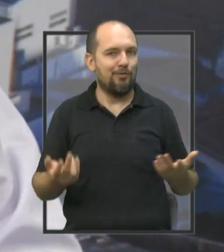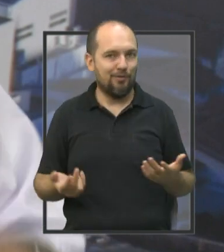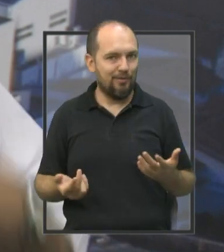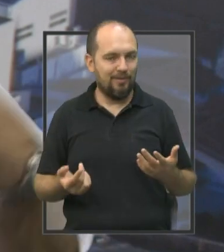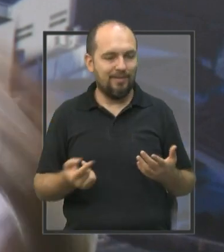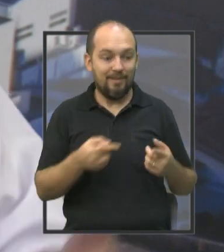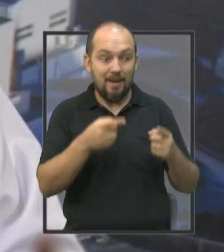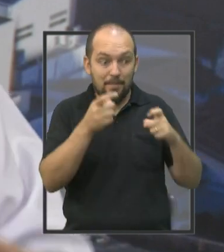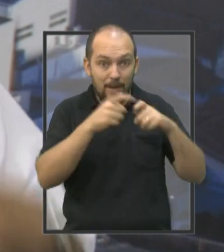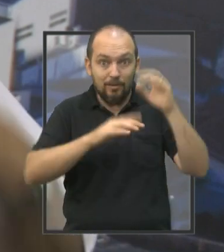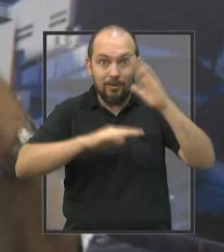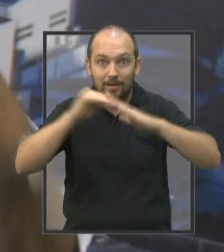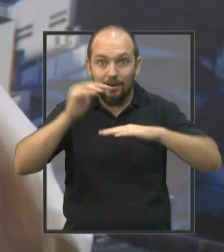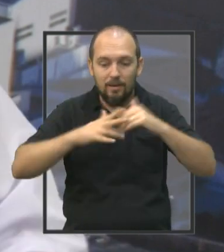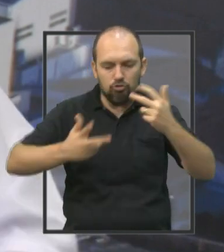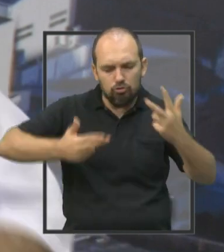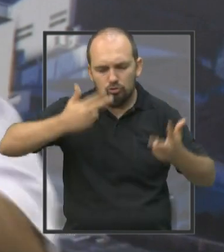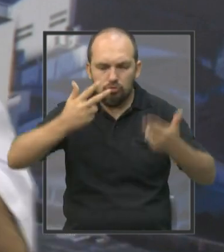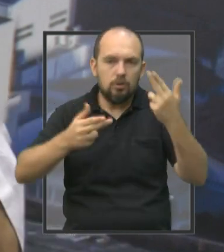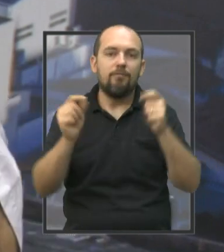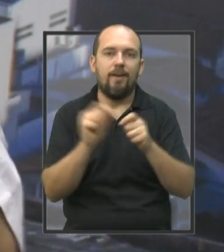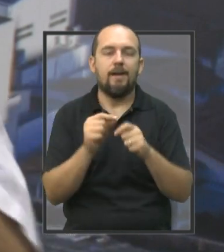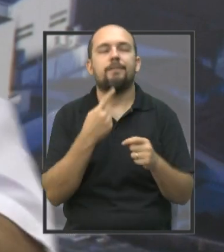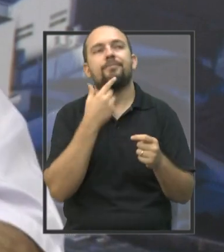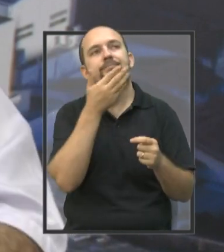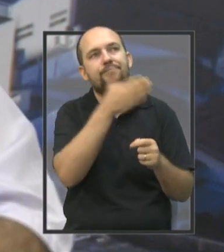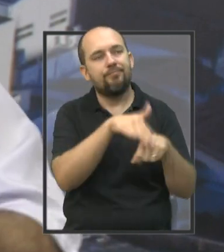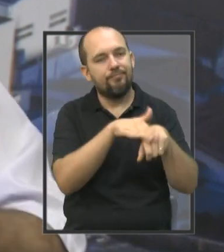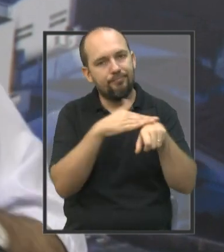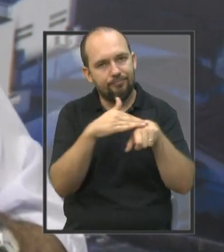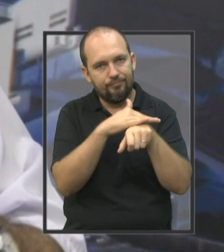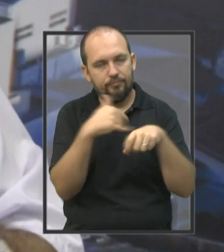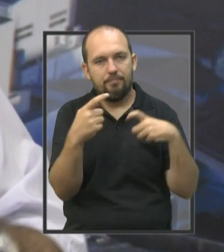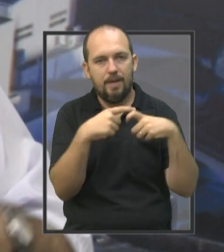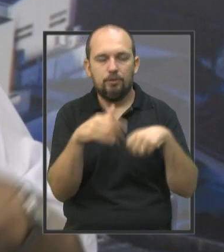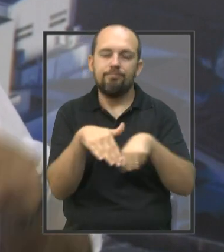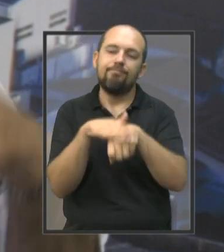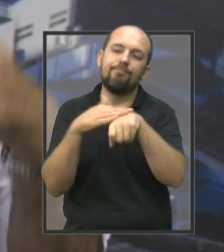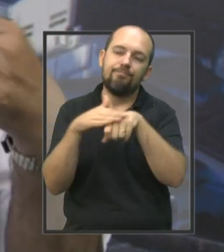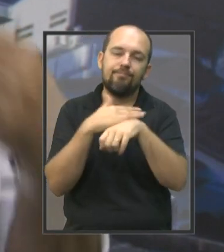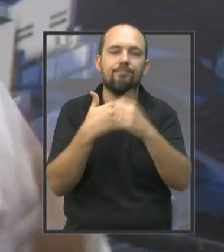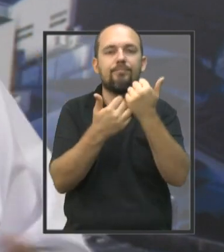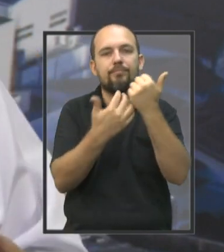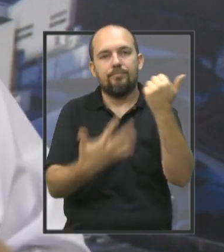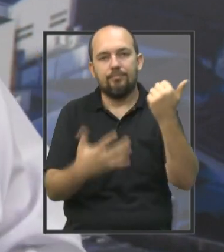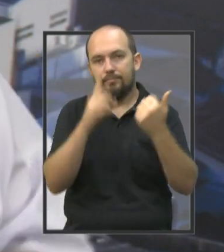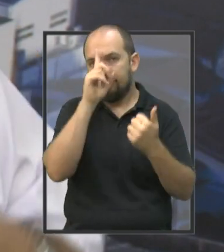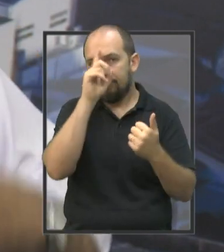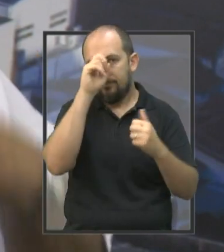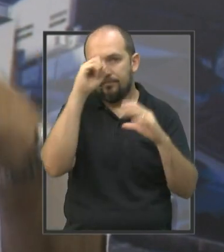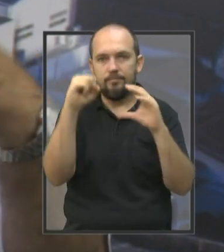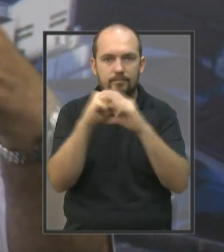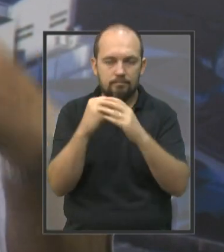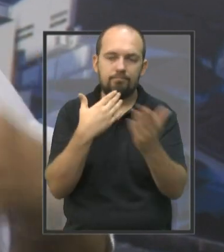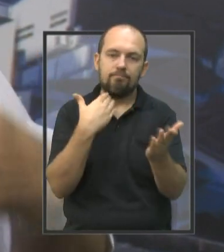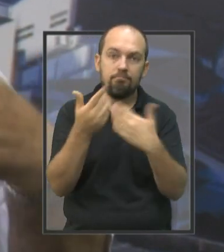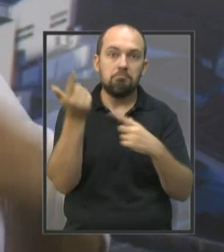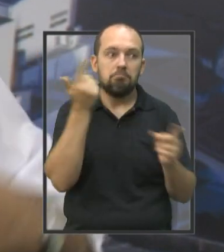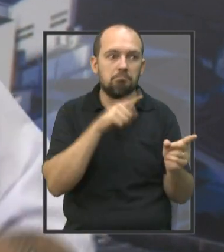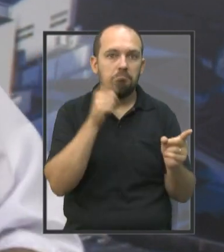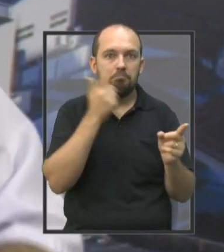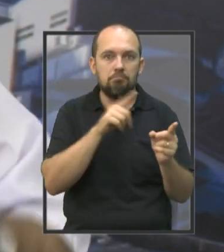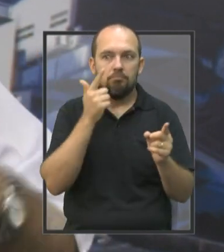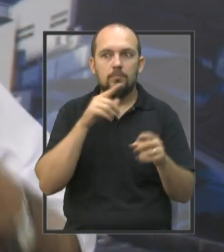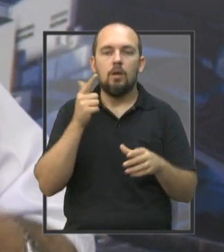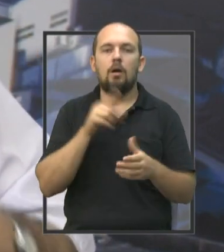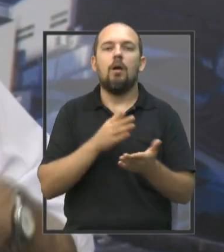faz. Então a gente foi lá, conversou com o médico, conversou com a diretoria da Santa Casa, conseguimos acertar. Então está saindo